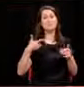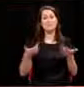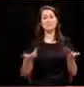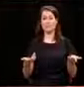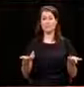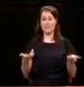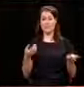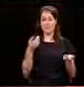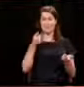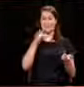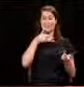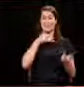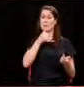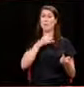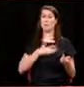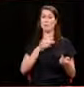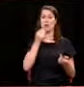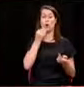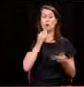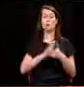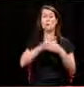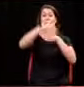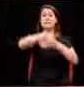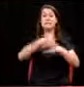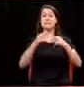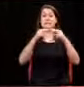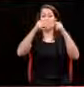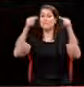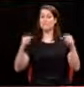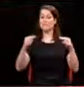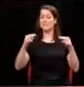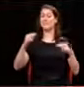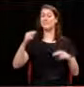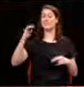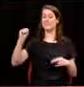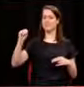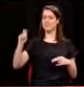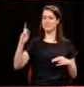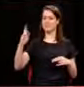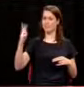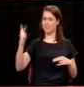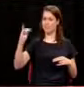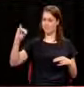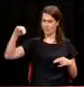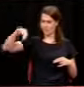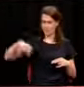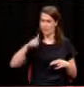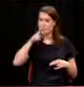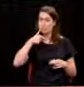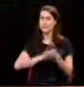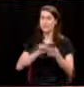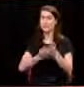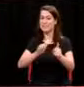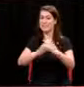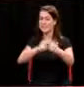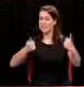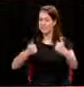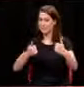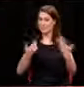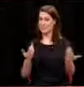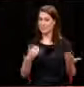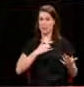via também o Servin, que é uma ferramenta implementada pela Zone Advanced, e dar conta que estes mesmos